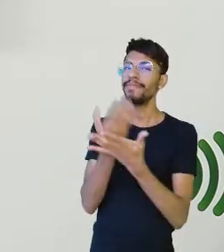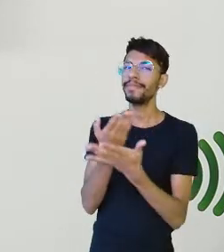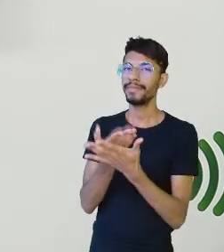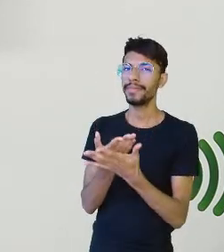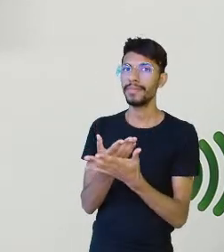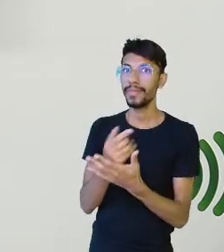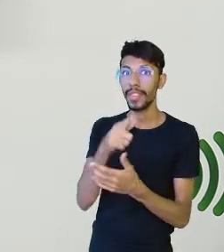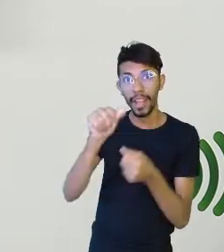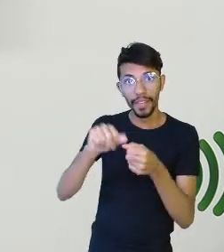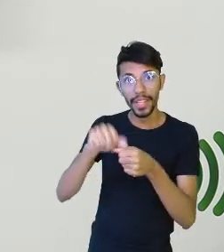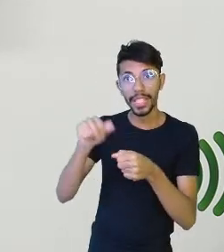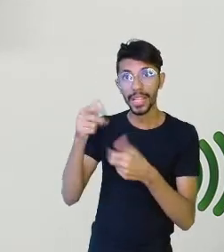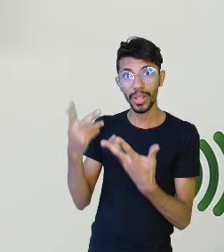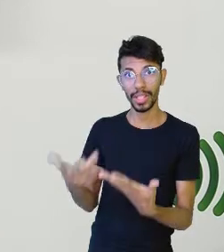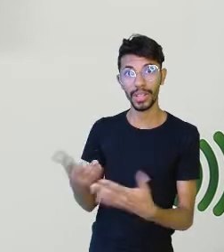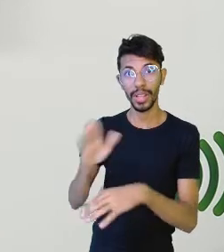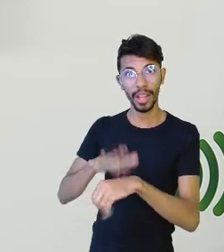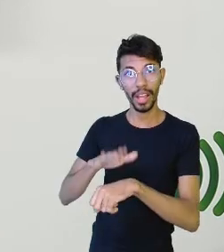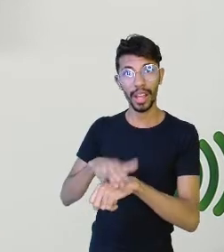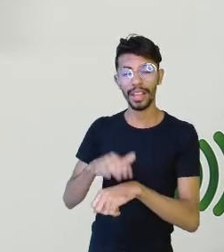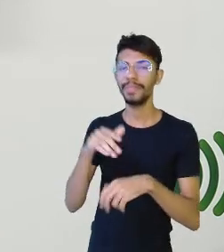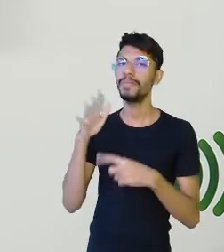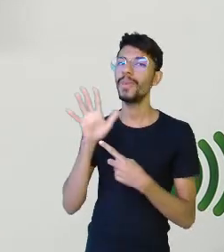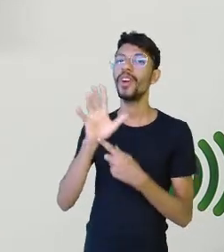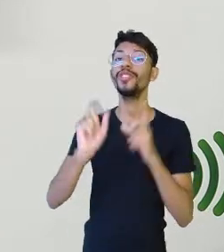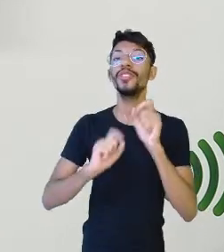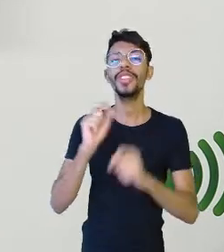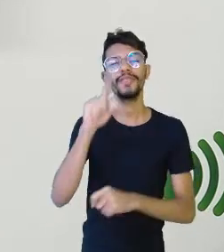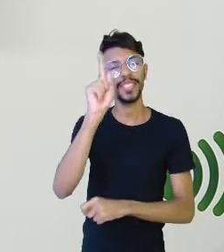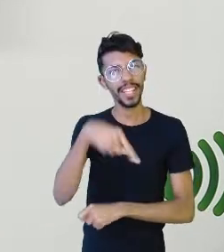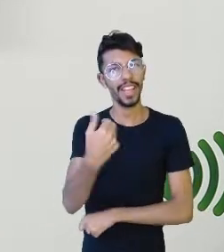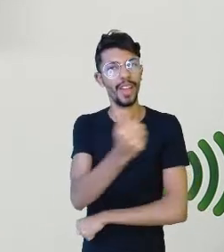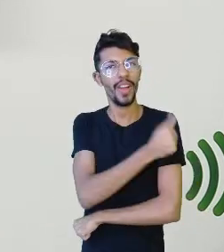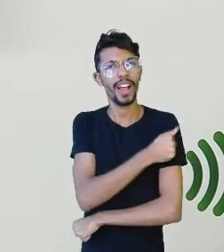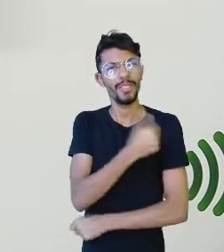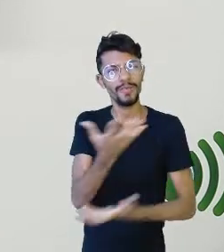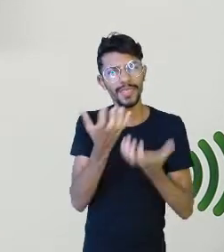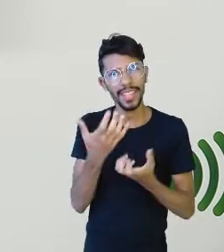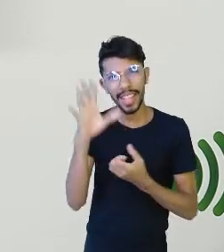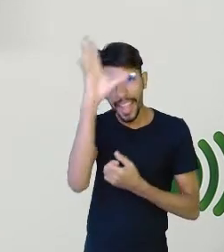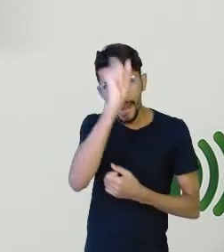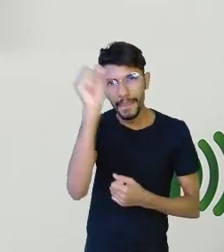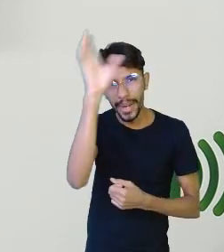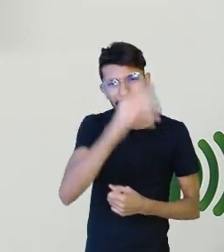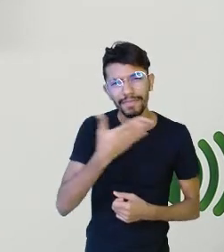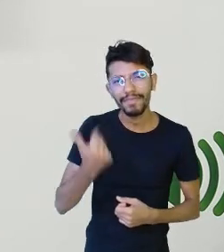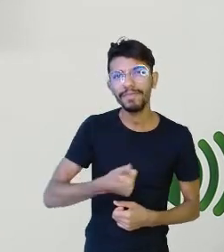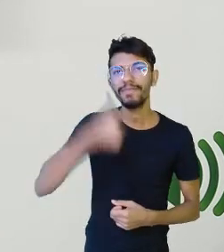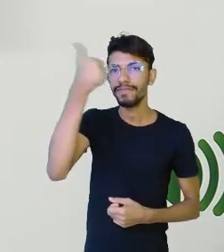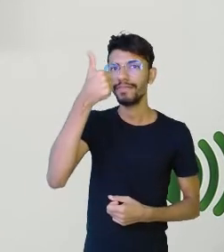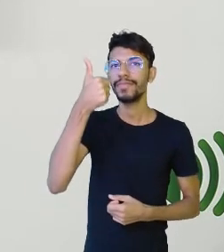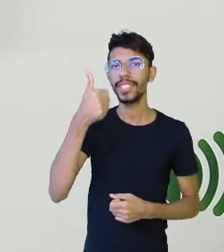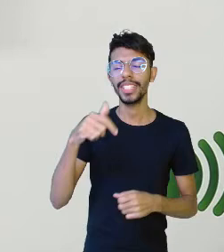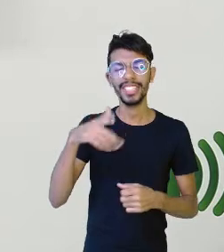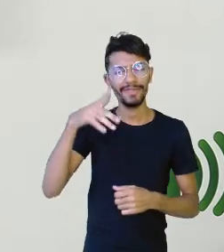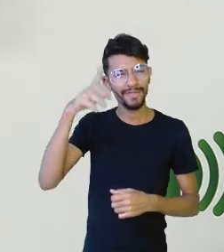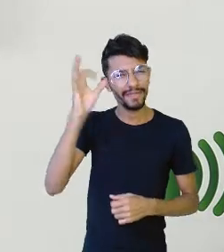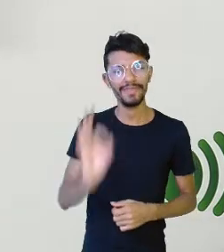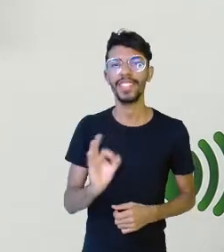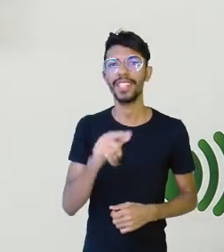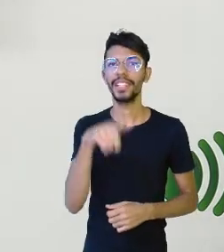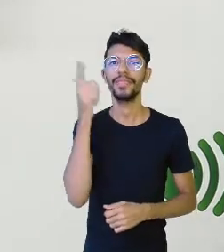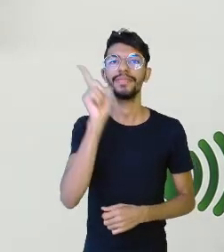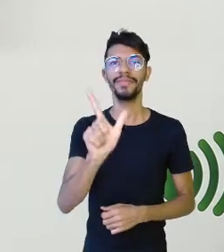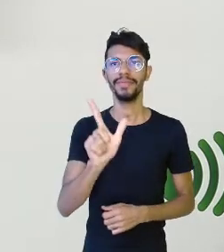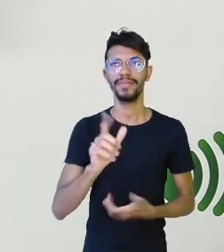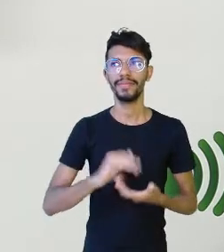está fazendo isso, está mostrando que você é um aluno que quer aprender, que quer melhorar e com certeza você vai conseguir. Está aí